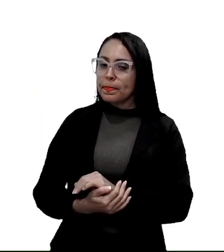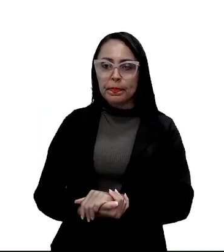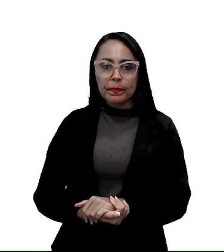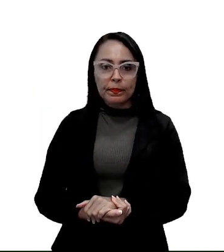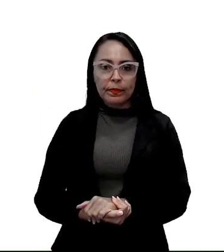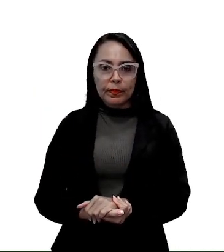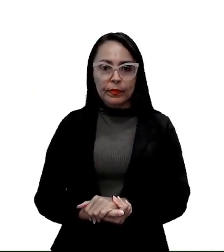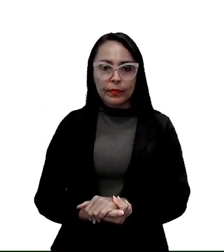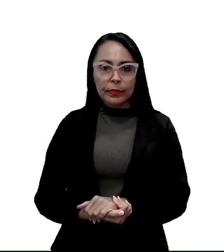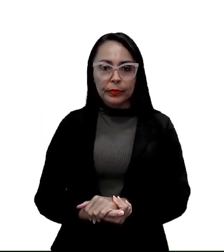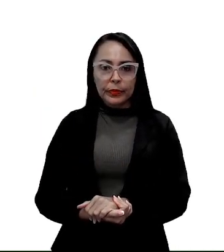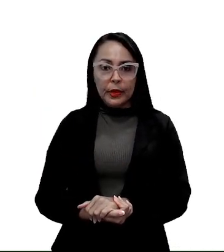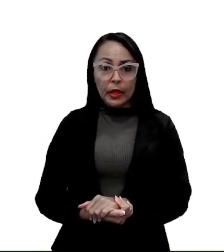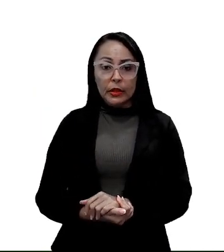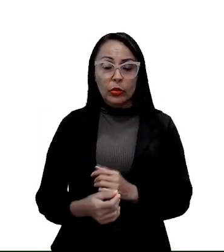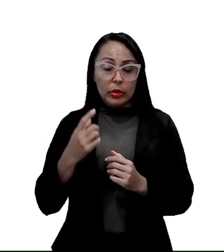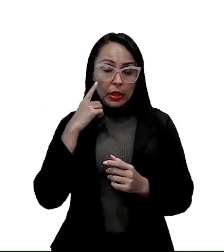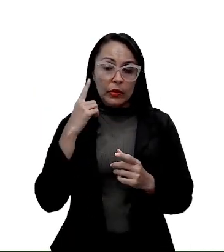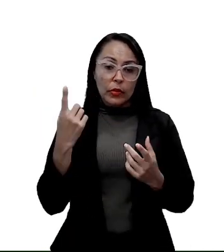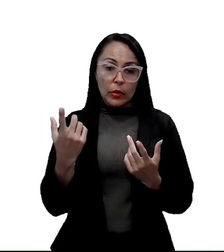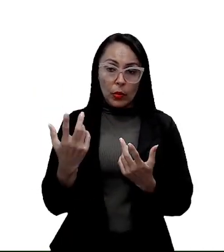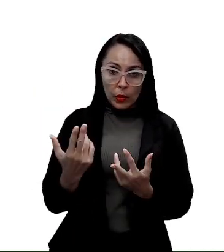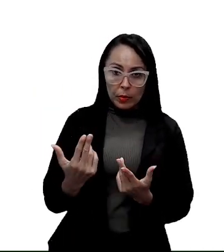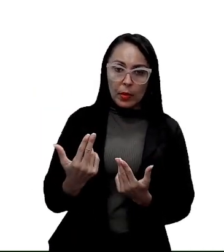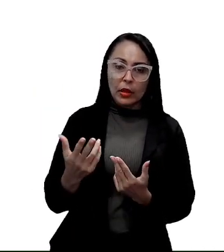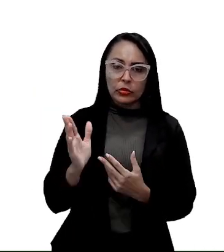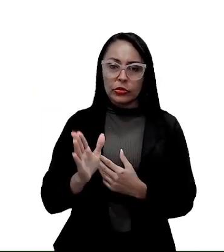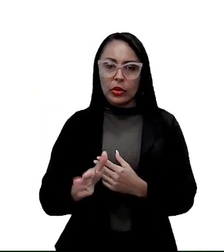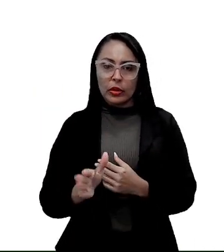Muito bem, ó, teve um empate já aqui.